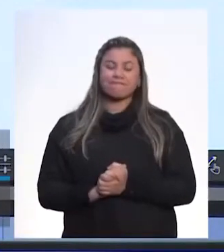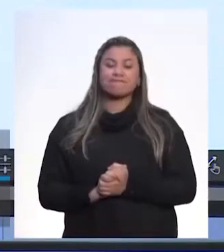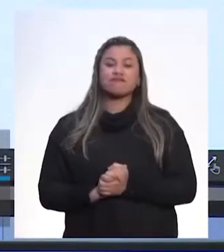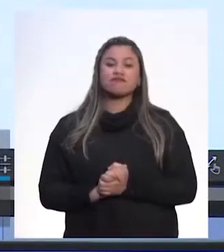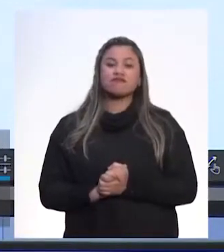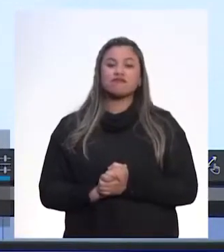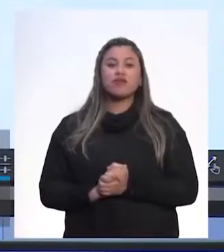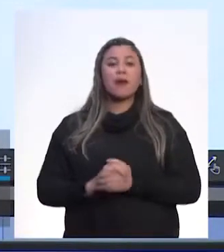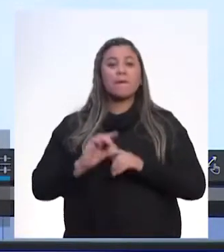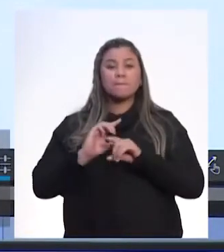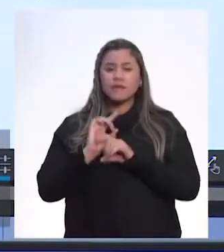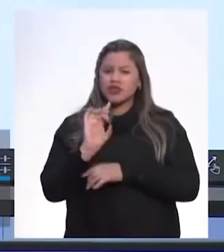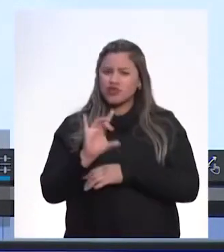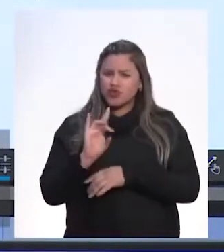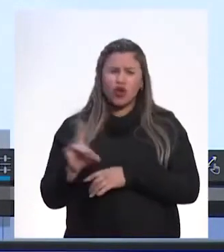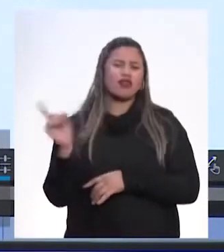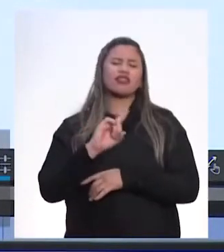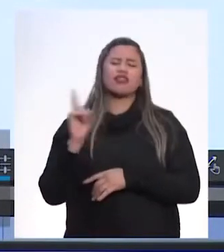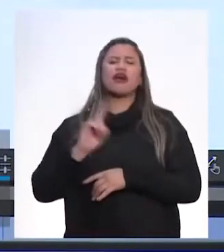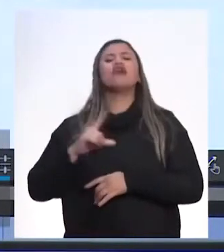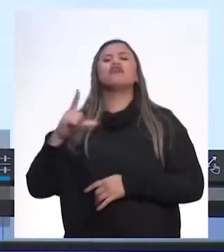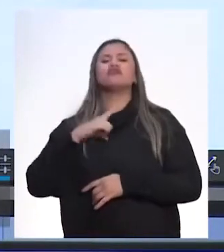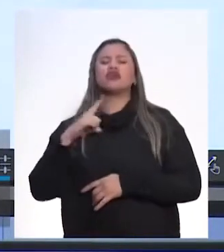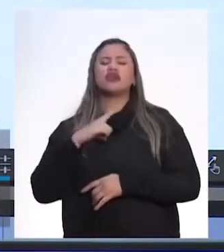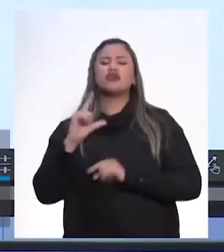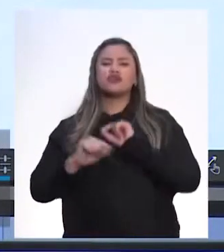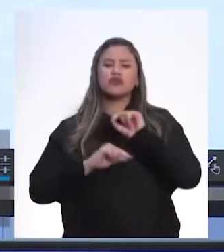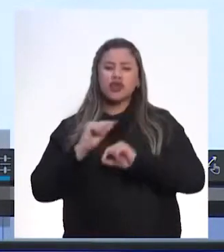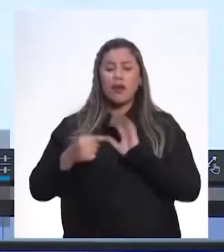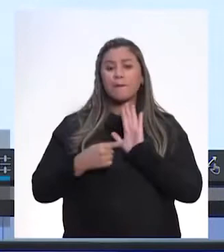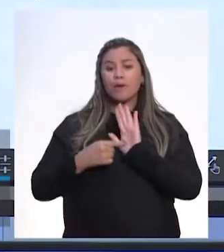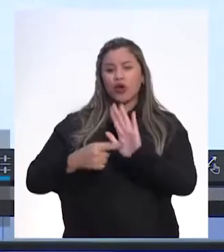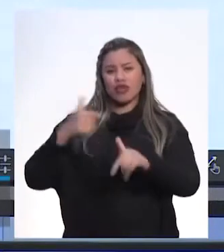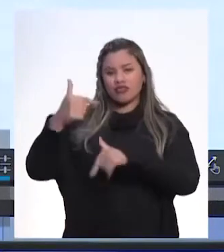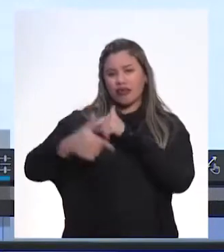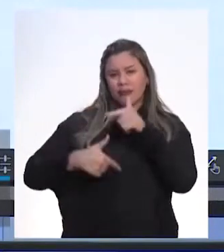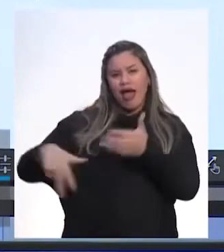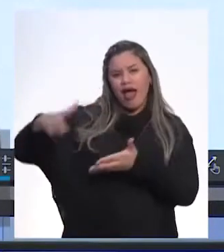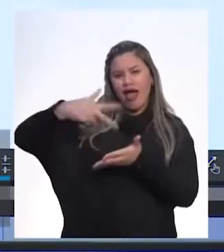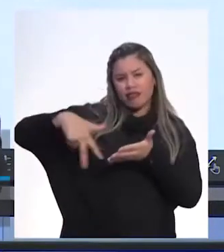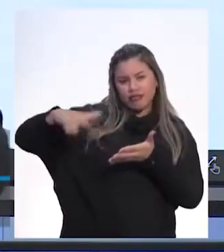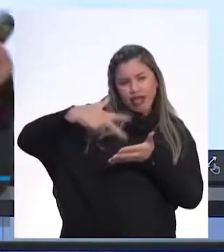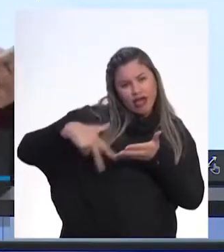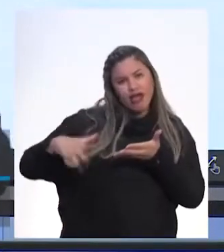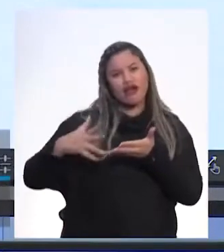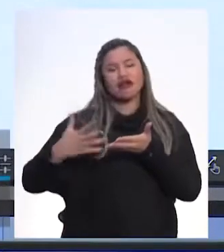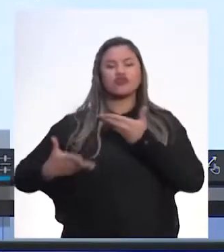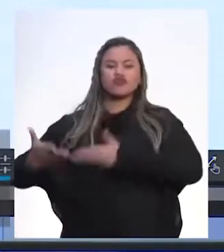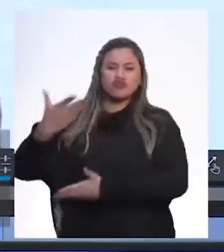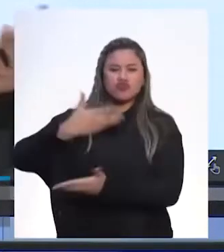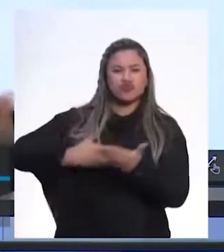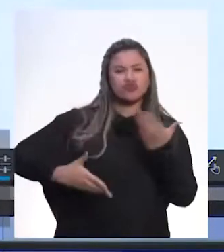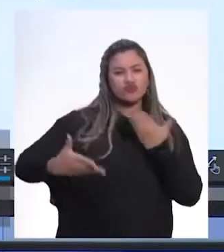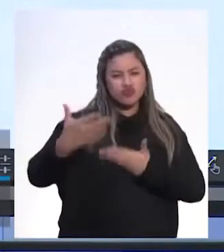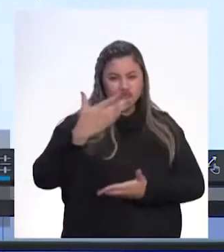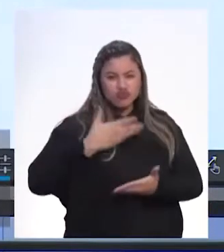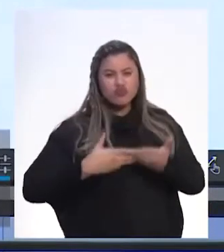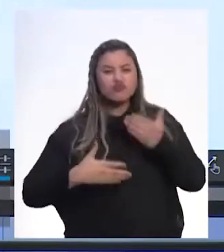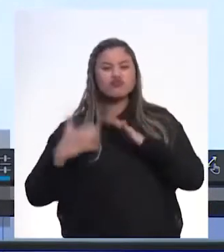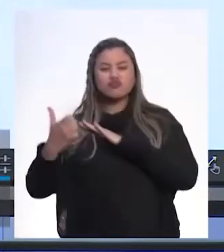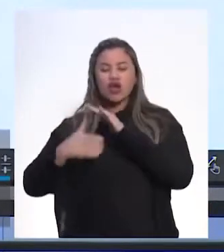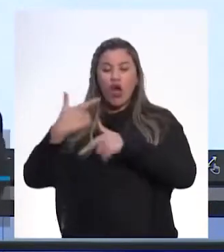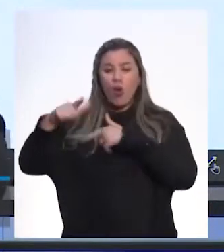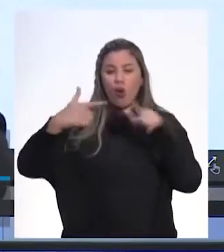ali. Não é somente isso, tá, gente? É a questão de poder mostrar o trabalho, de poder confraternizar com outros colegas de outras